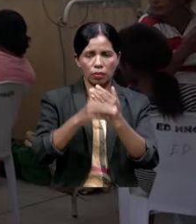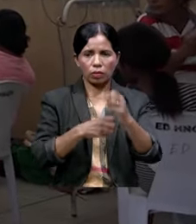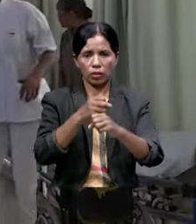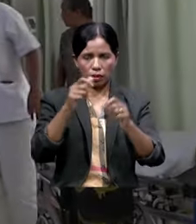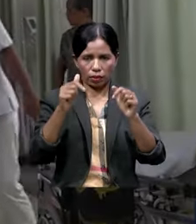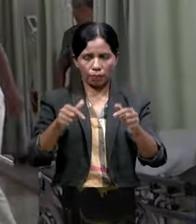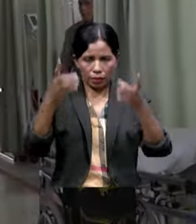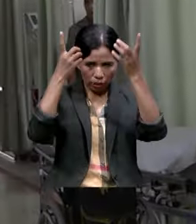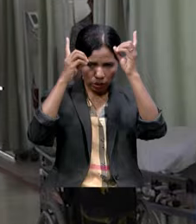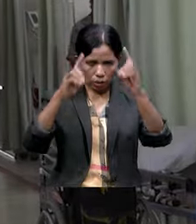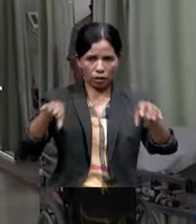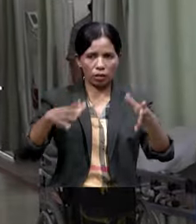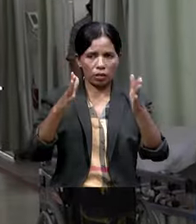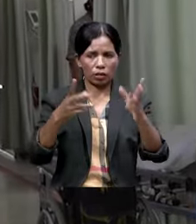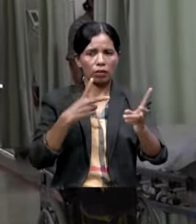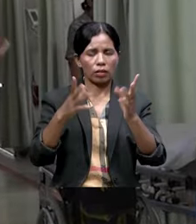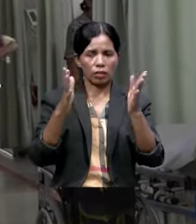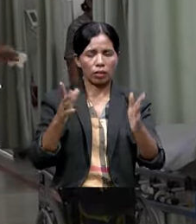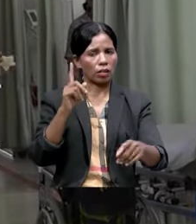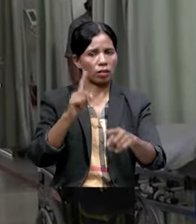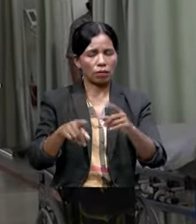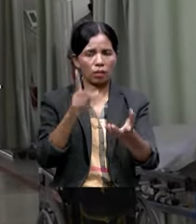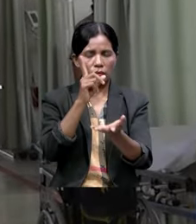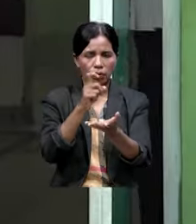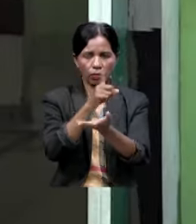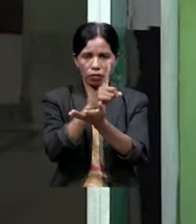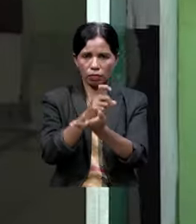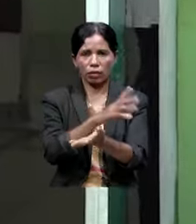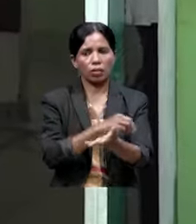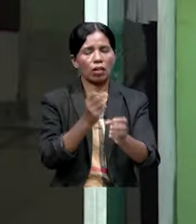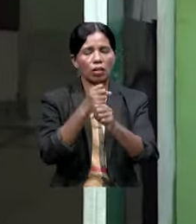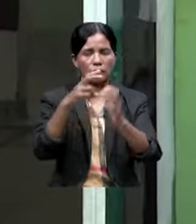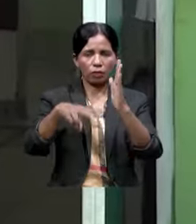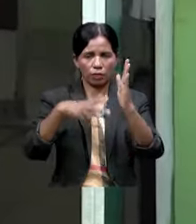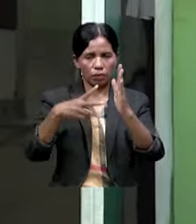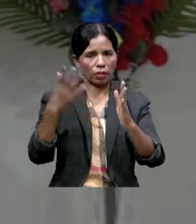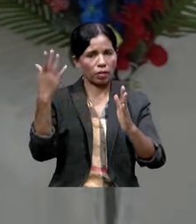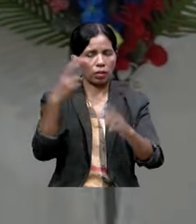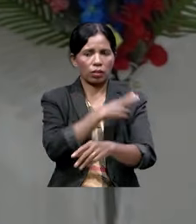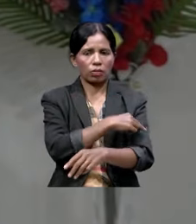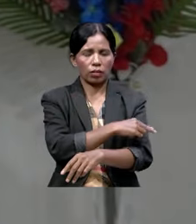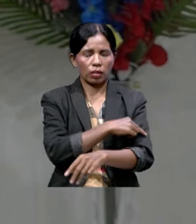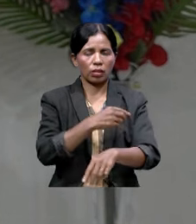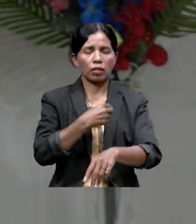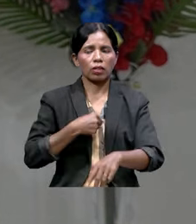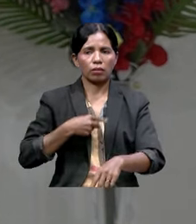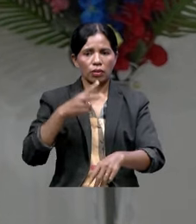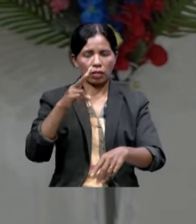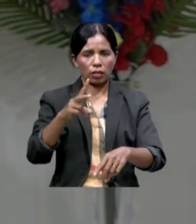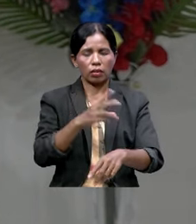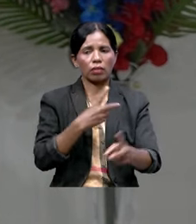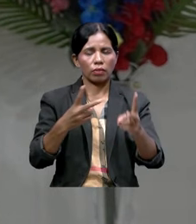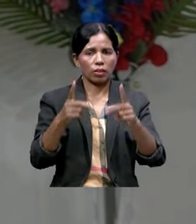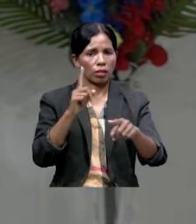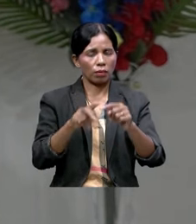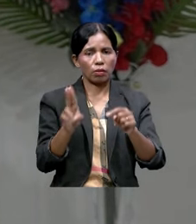onde decide funcionário no visitante atula bele essa fotografia no halo vídeo e arredores Hospital Nacional Guido Vladares, visitante sira